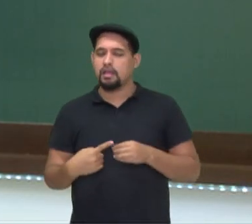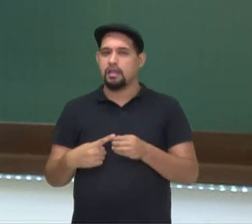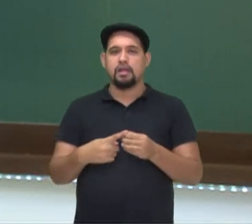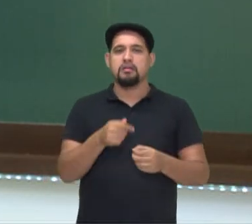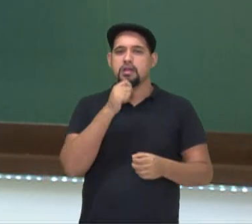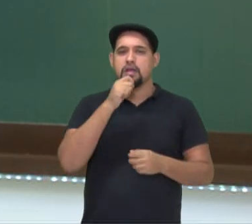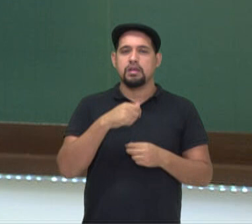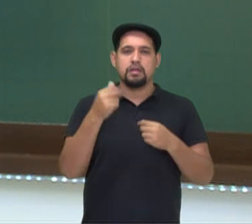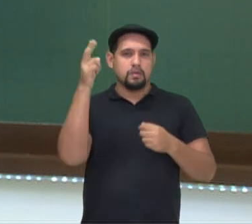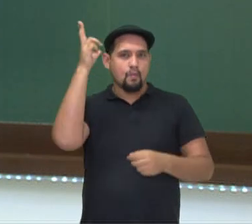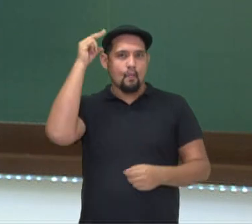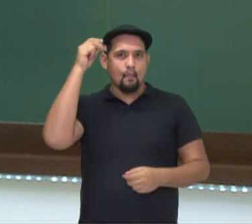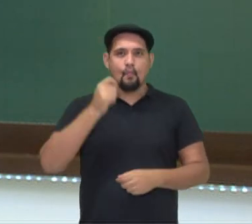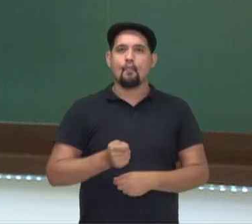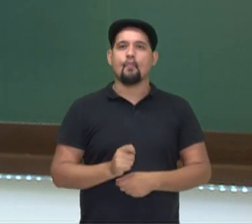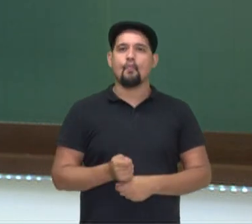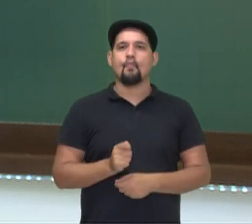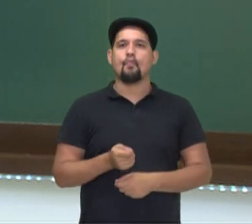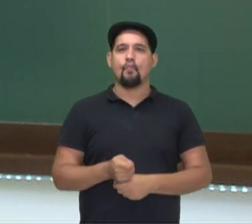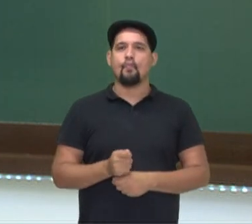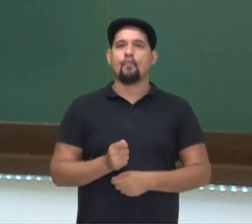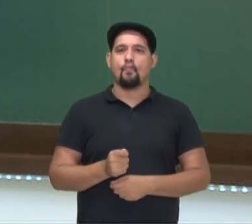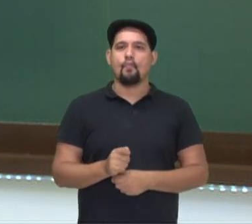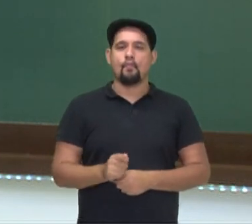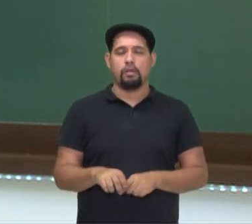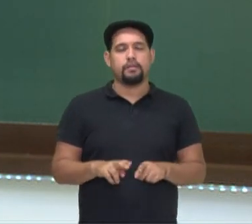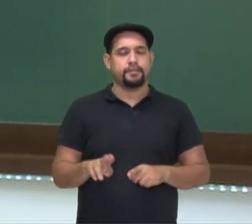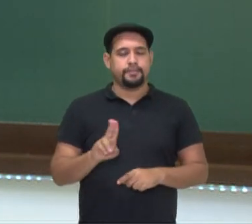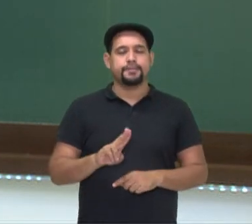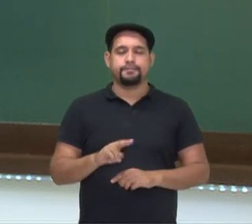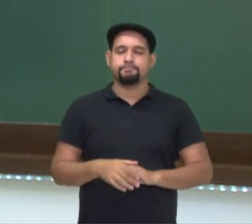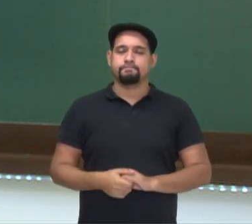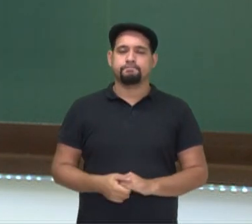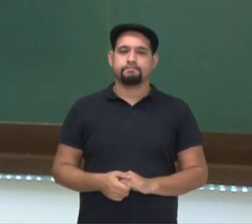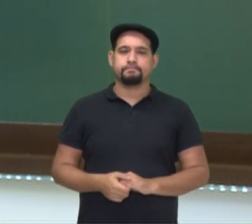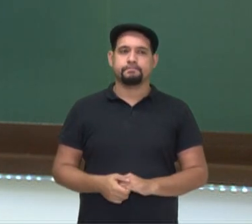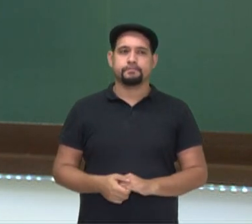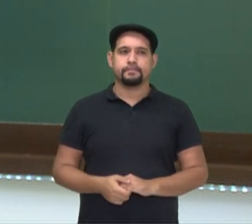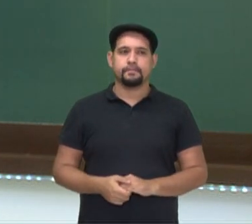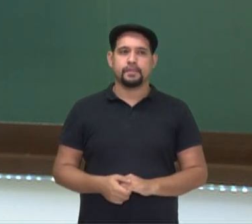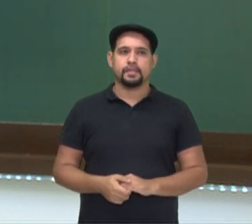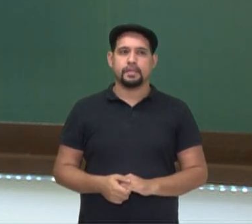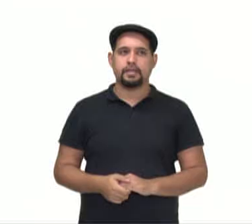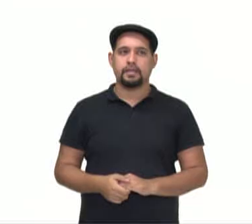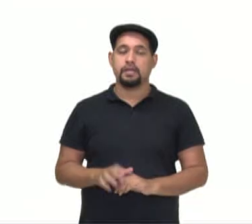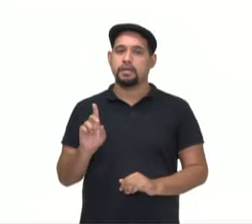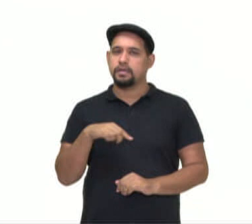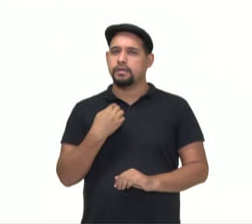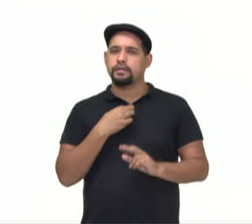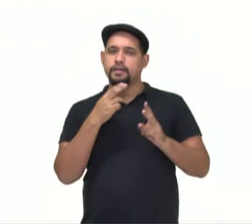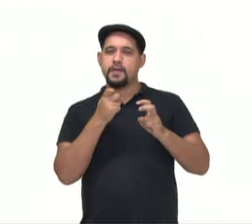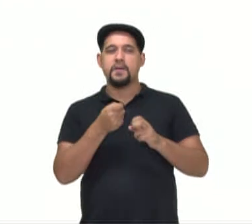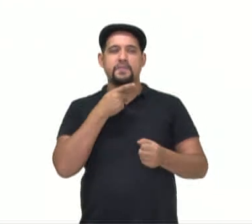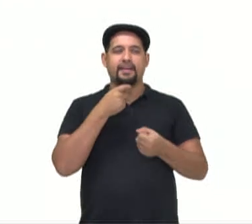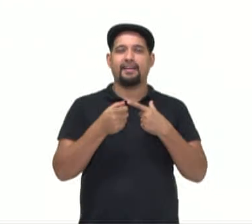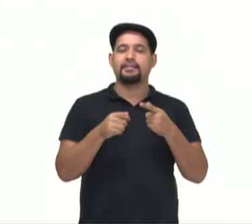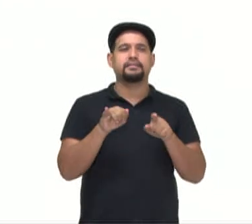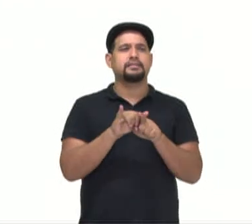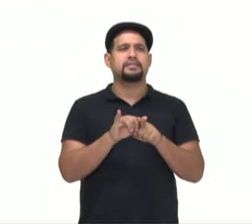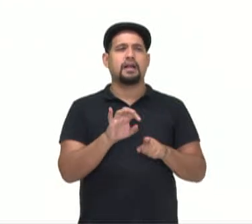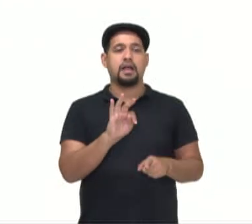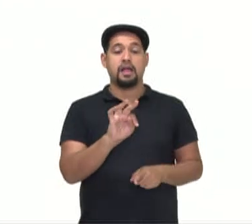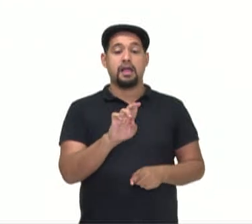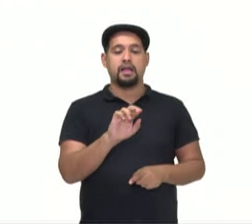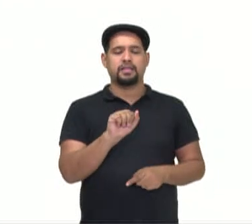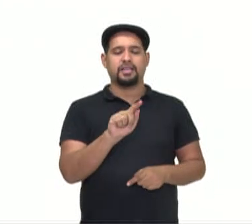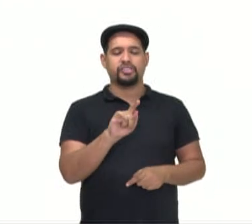carroça. Então, Téspis foi o nosso primeiro ator. Tragédia e comédia, né? Então a tragédia é considerada